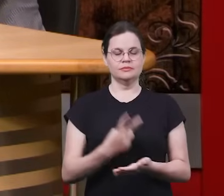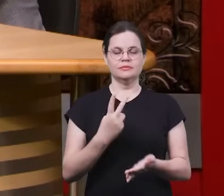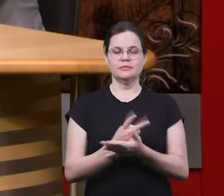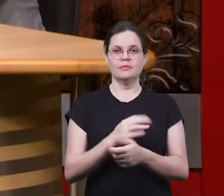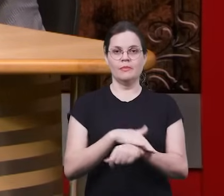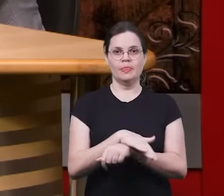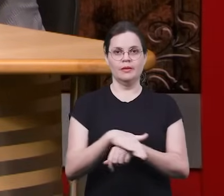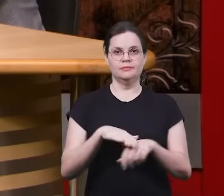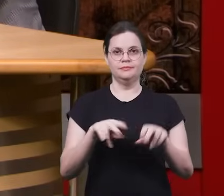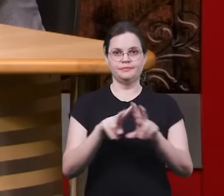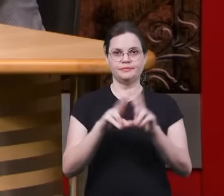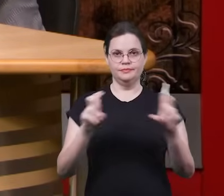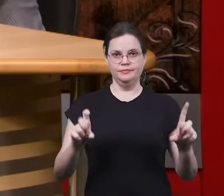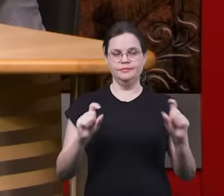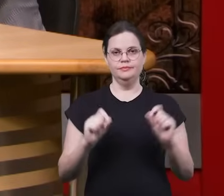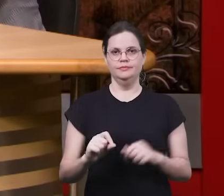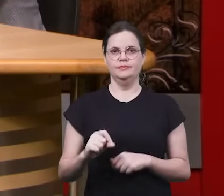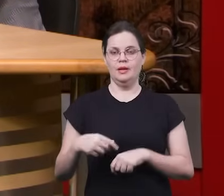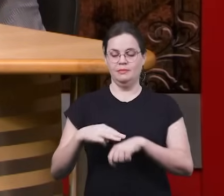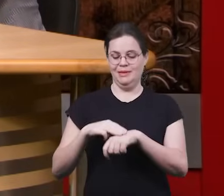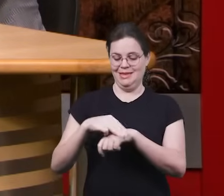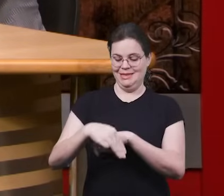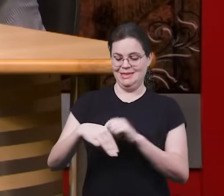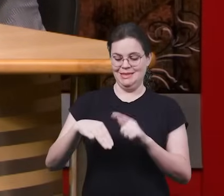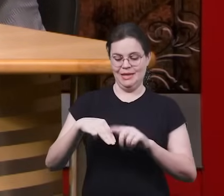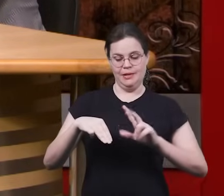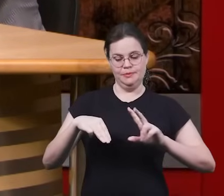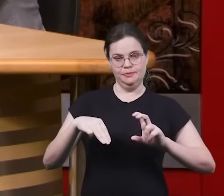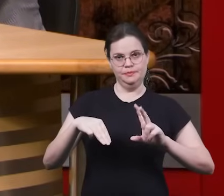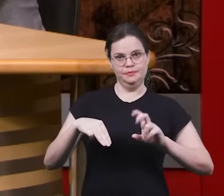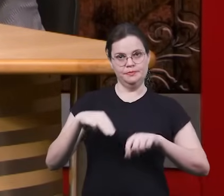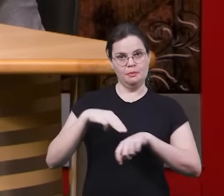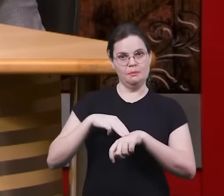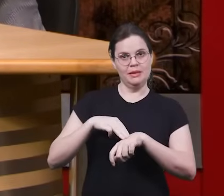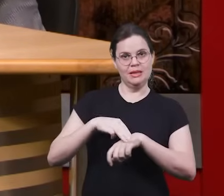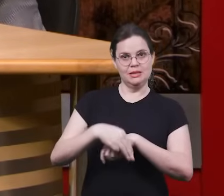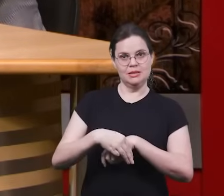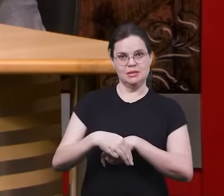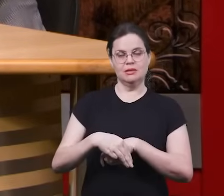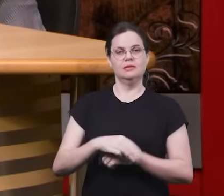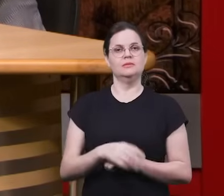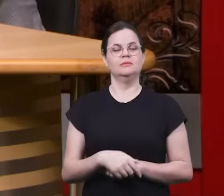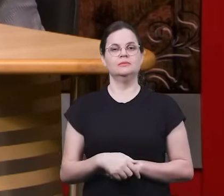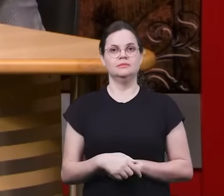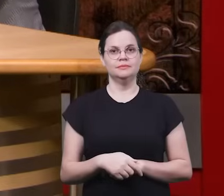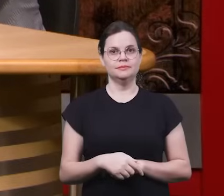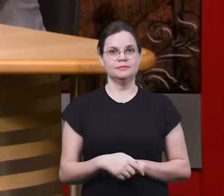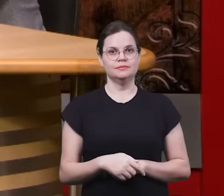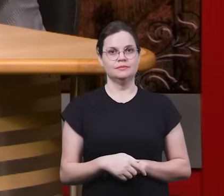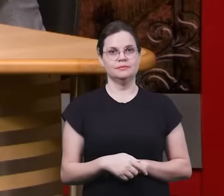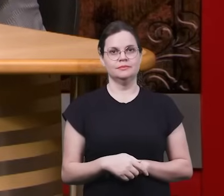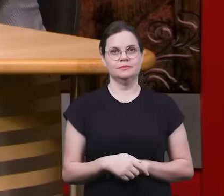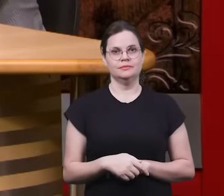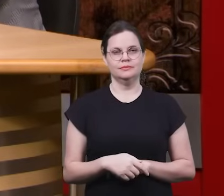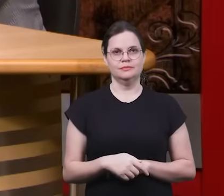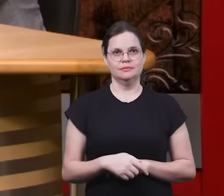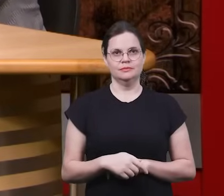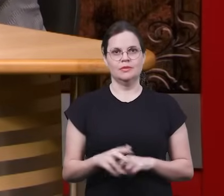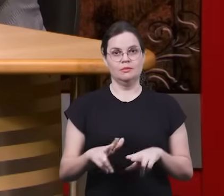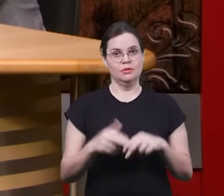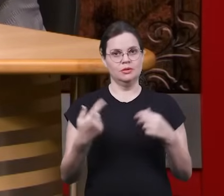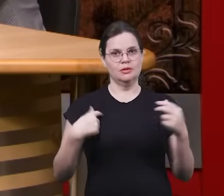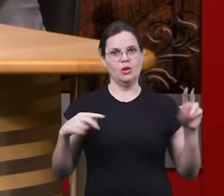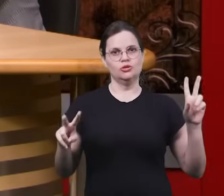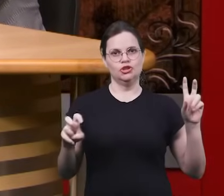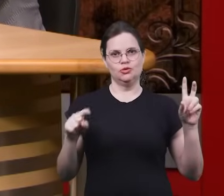fala. Ministério para nós, né? Por isso que é o nosso, né? o título do